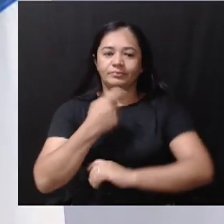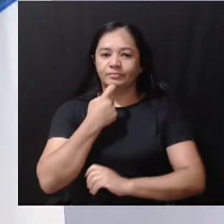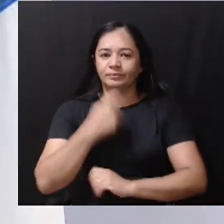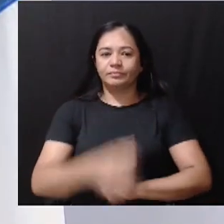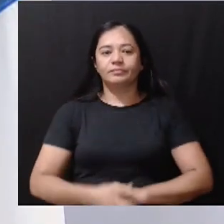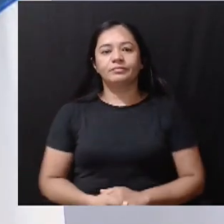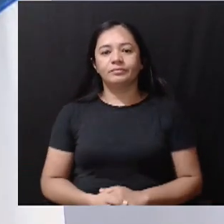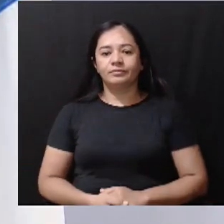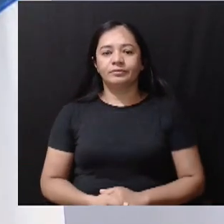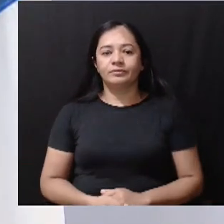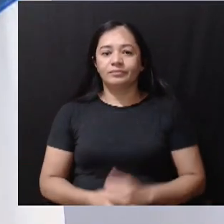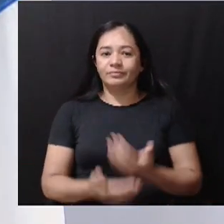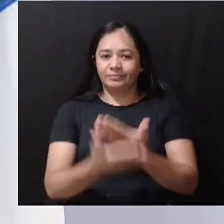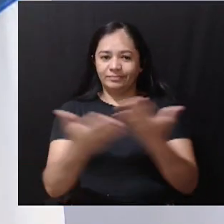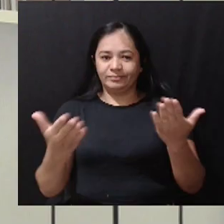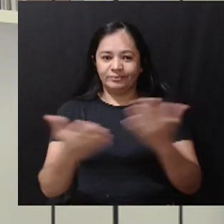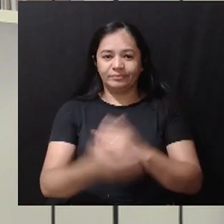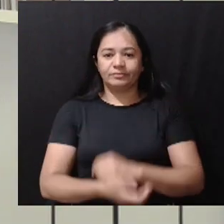É com você aí no estúdio.